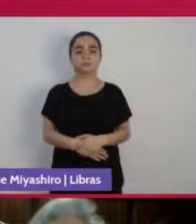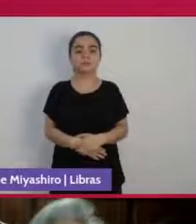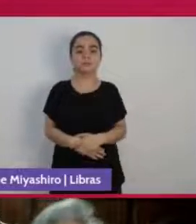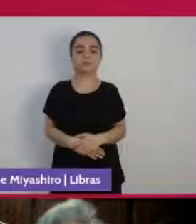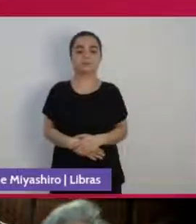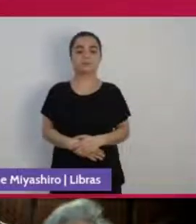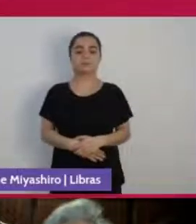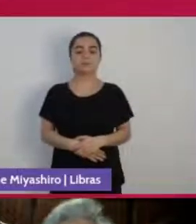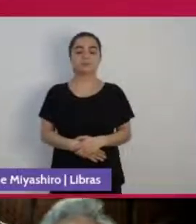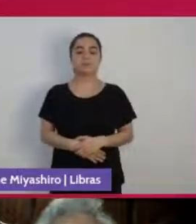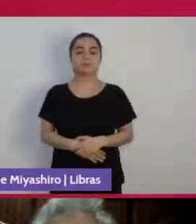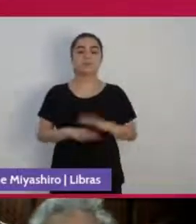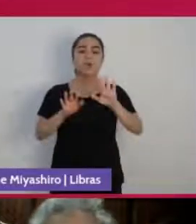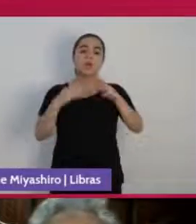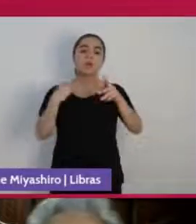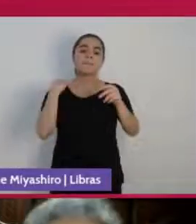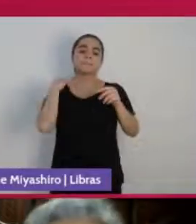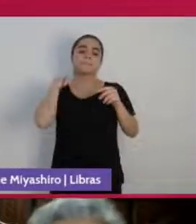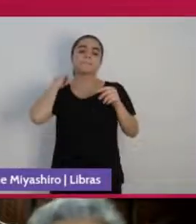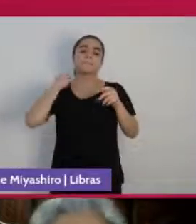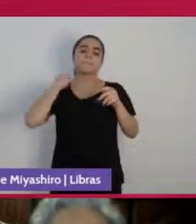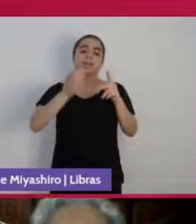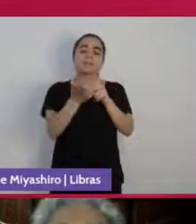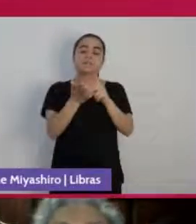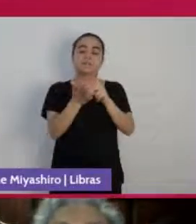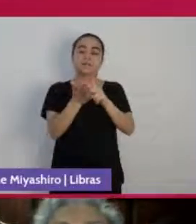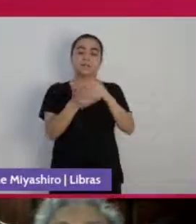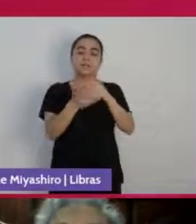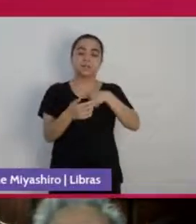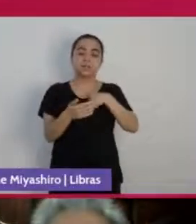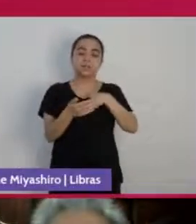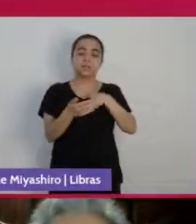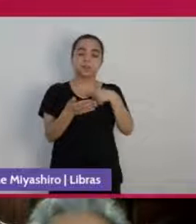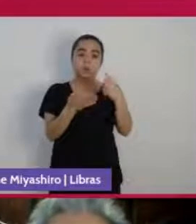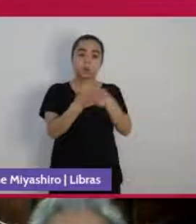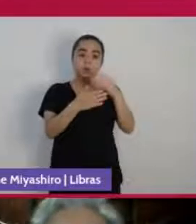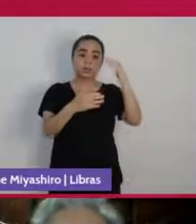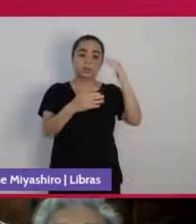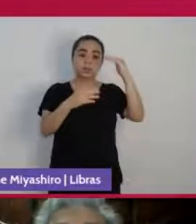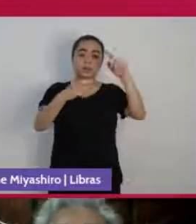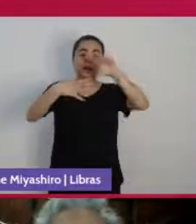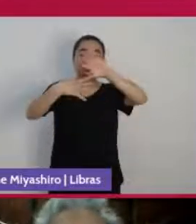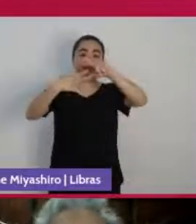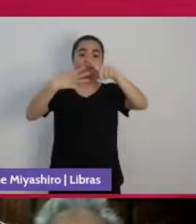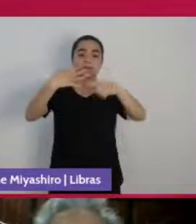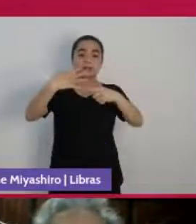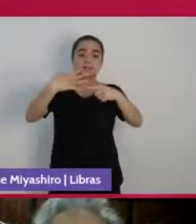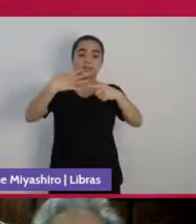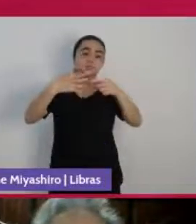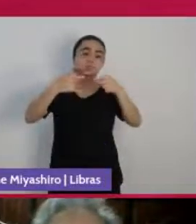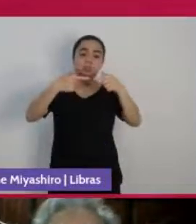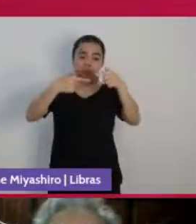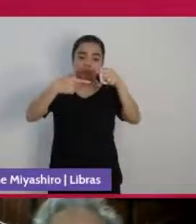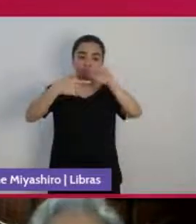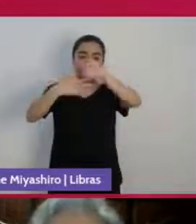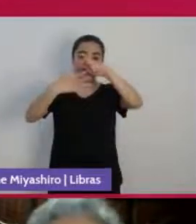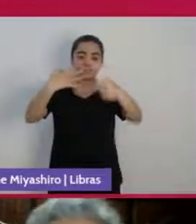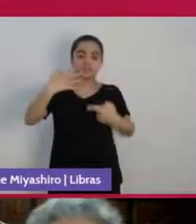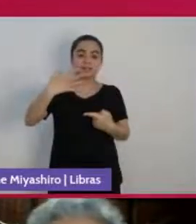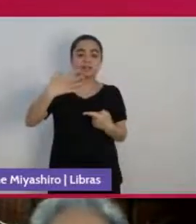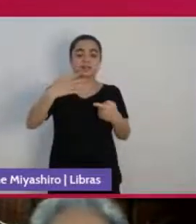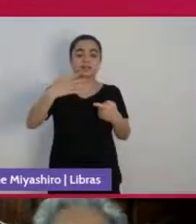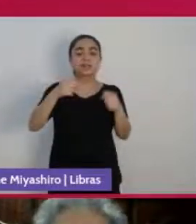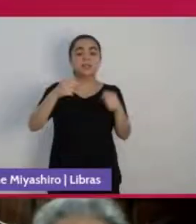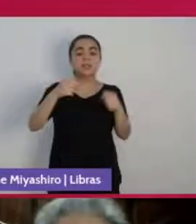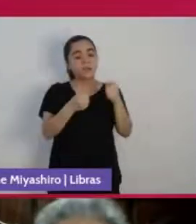Na verdade, eu separei 7 tópicos que podem nos levar a